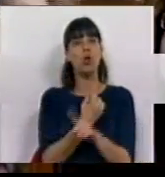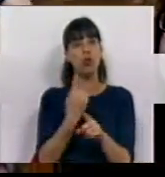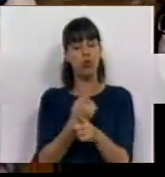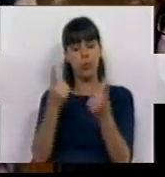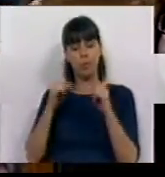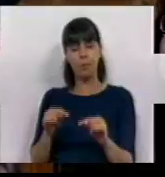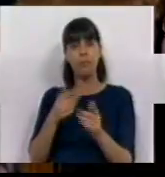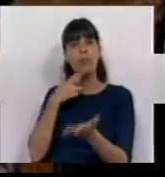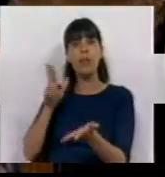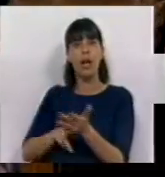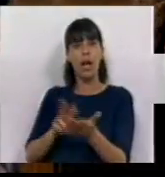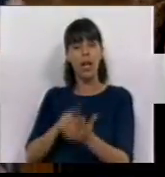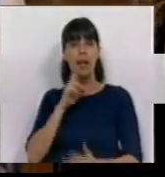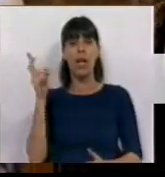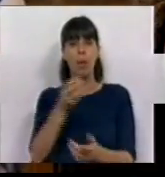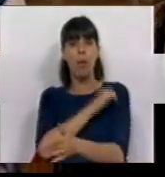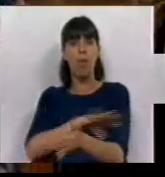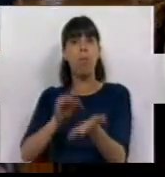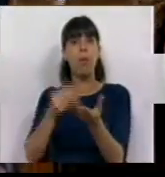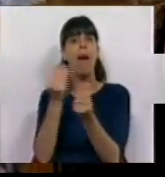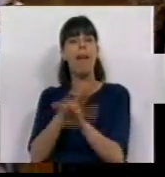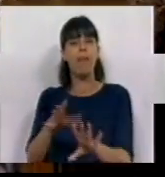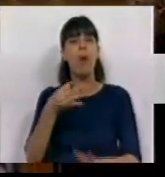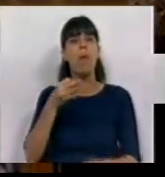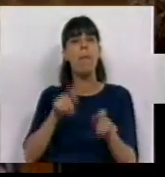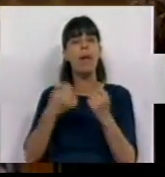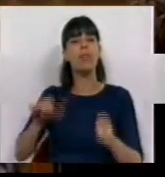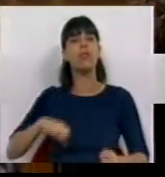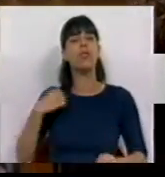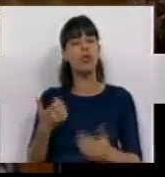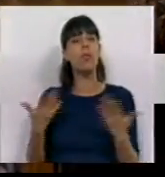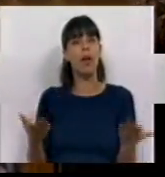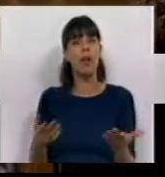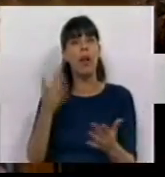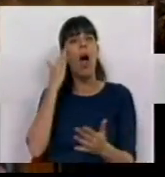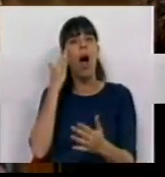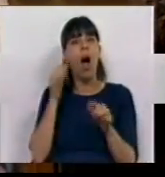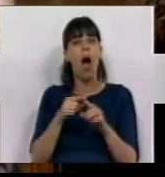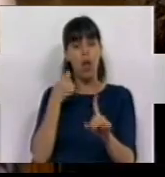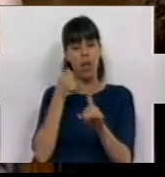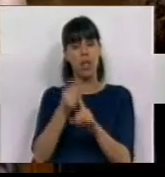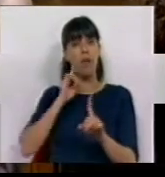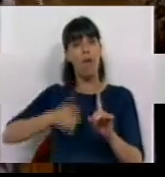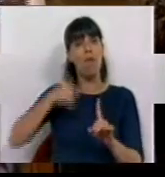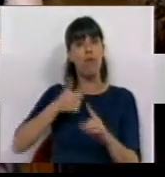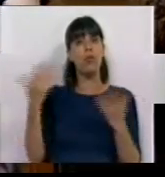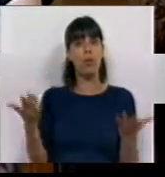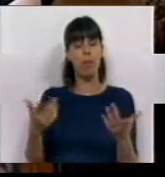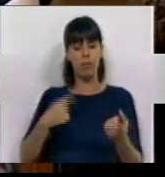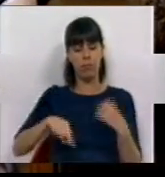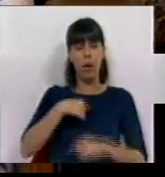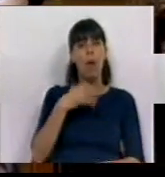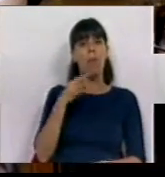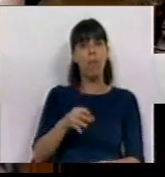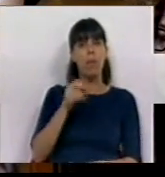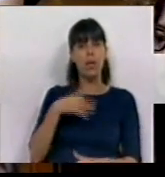alimentar e a realidade de dar resposta à pobreza infantil, o Partido Ecologista Os Verdes entende que este é o desafio fundamental, porque da parte do